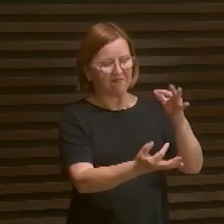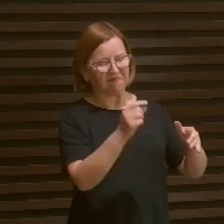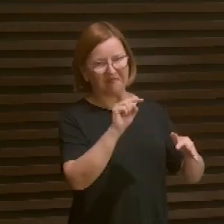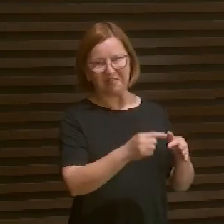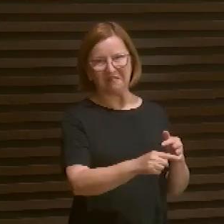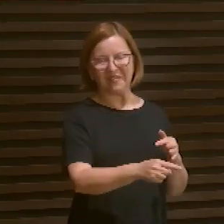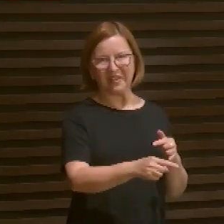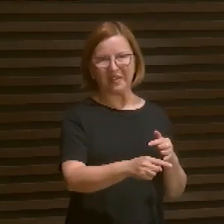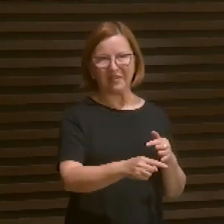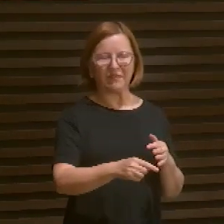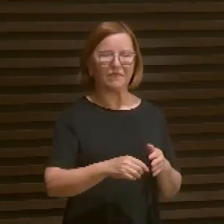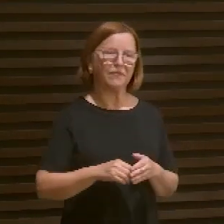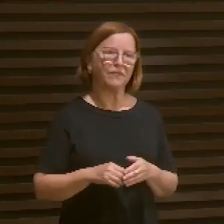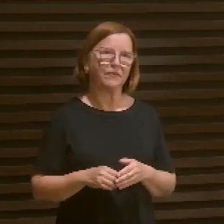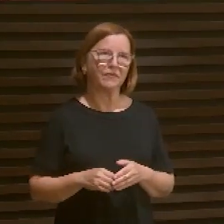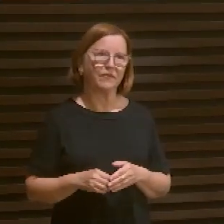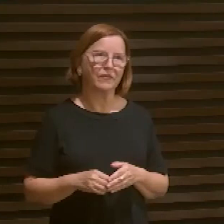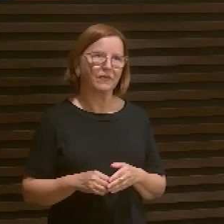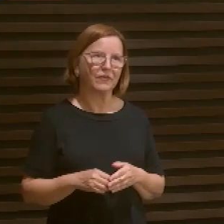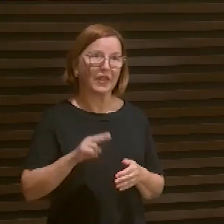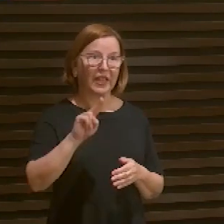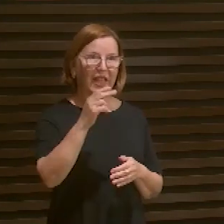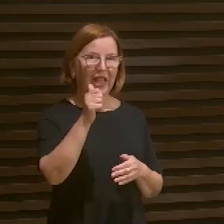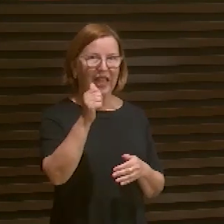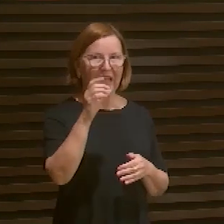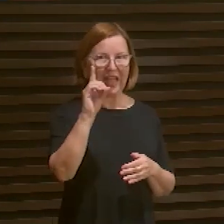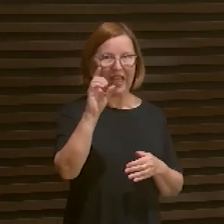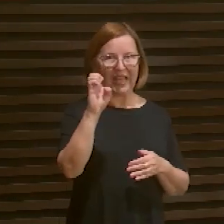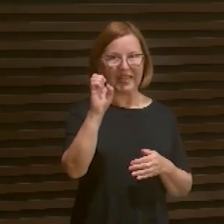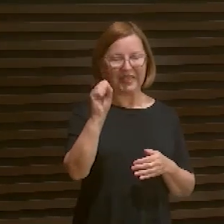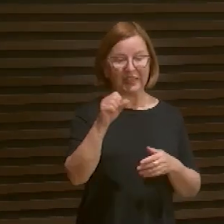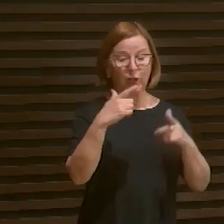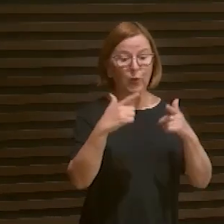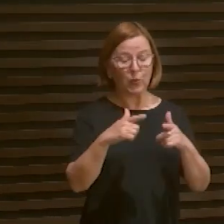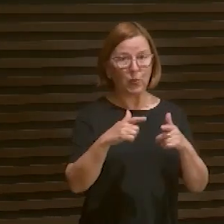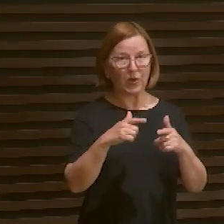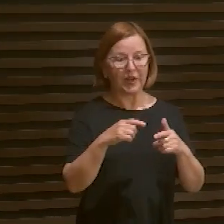não é bem traduzida. Hades é o lugar dos mortos. O